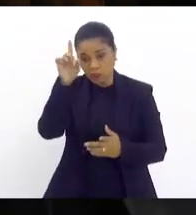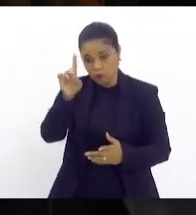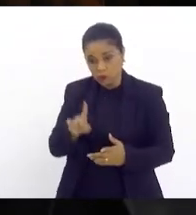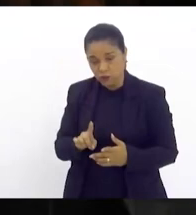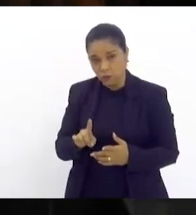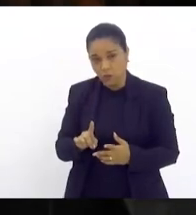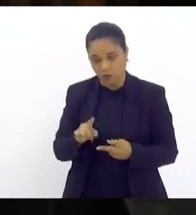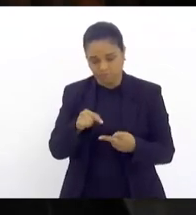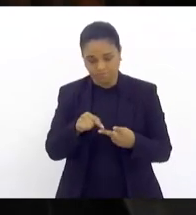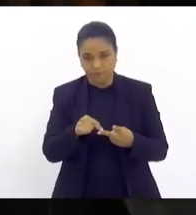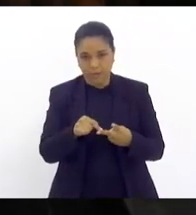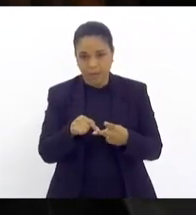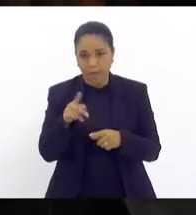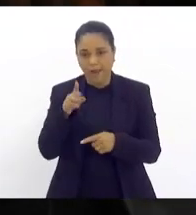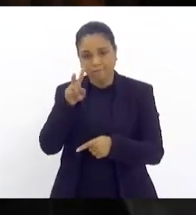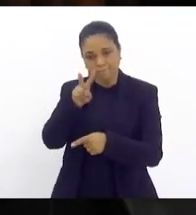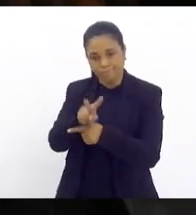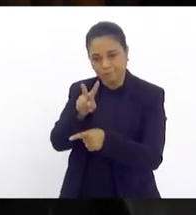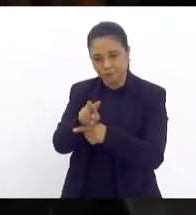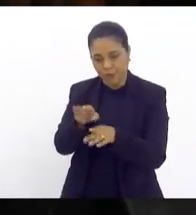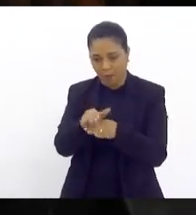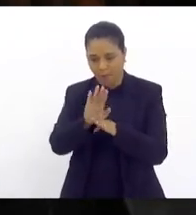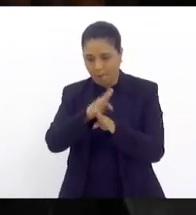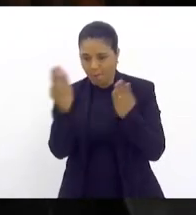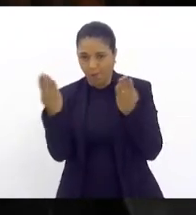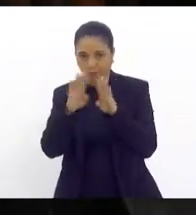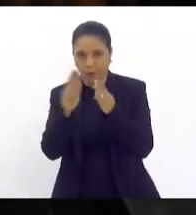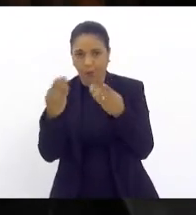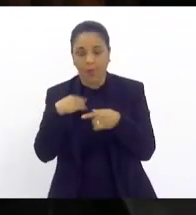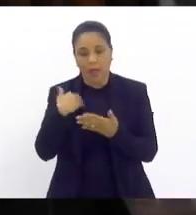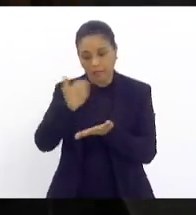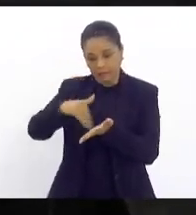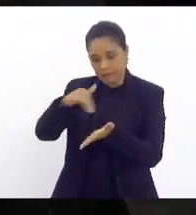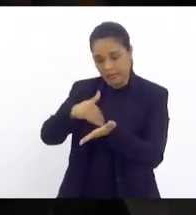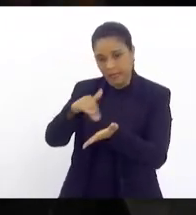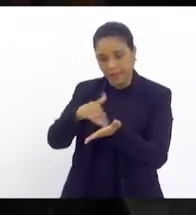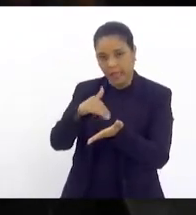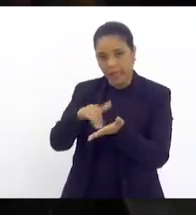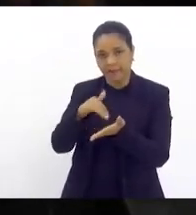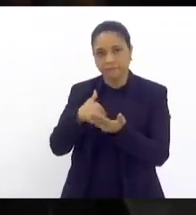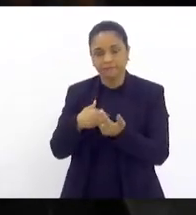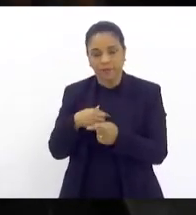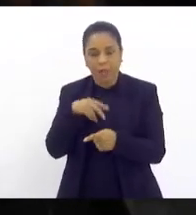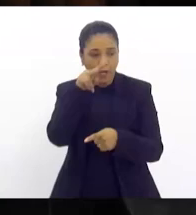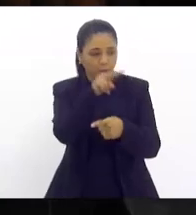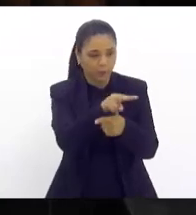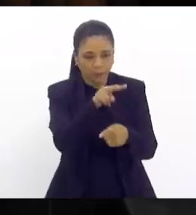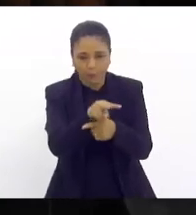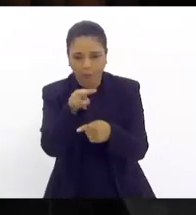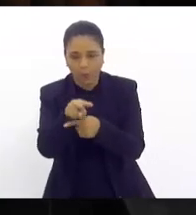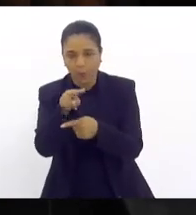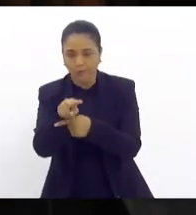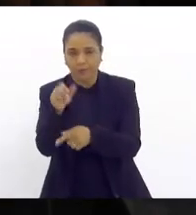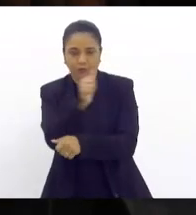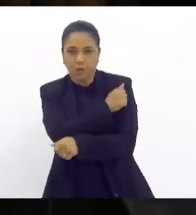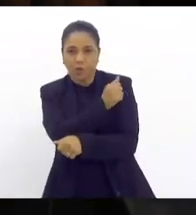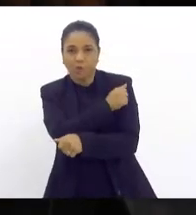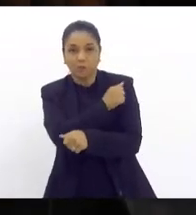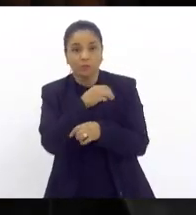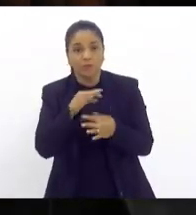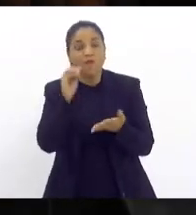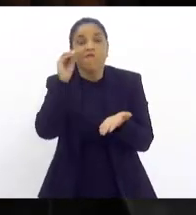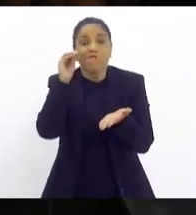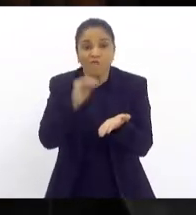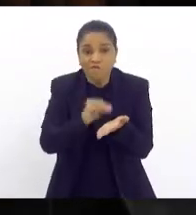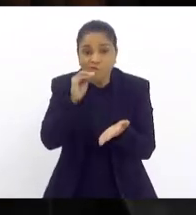ela é Porteira ela é secretária ela é inspetora porque faltam todos